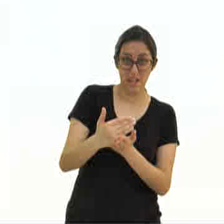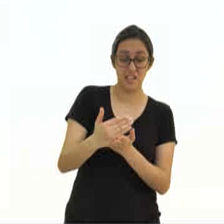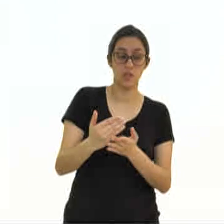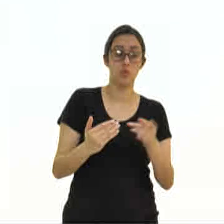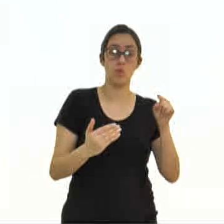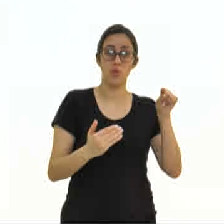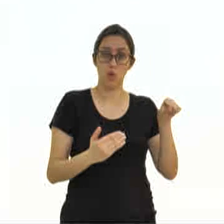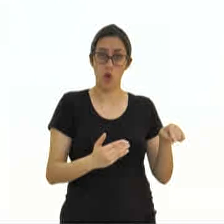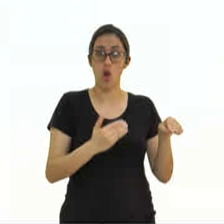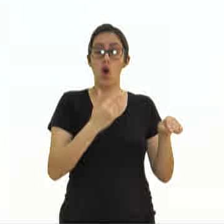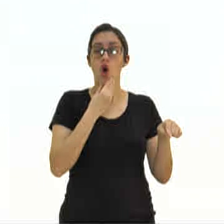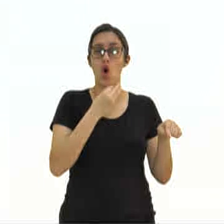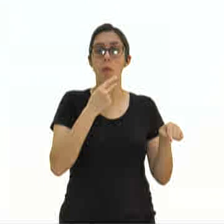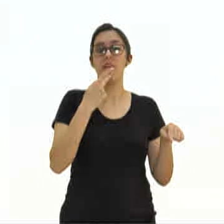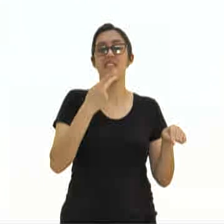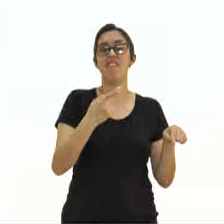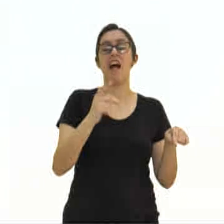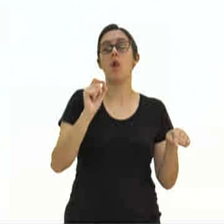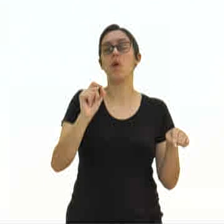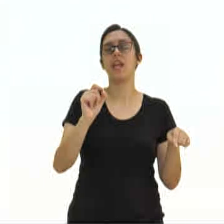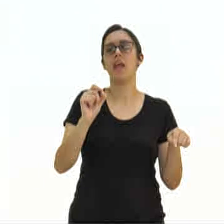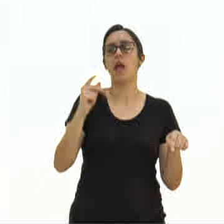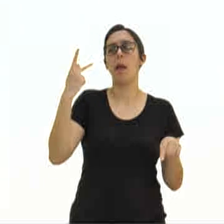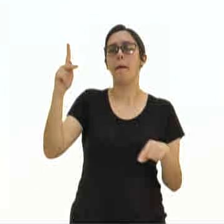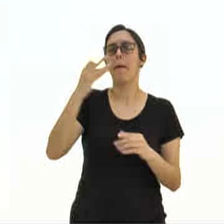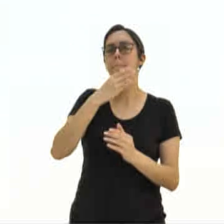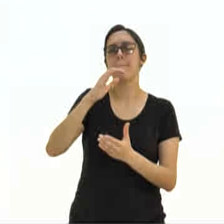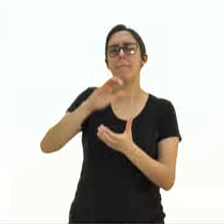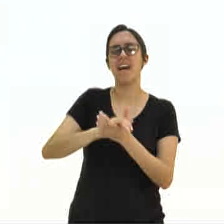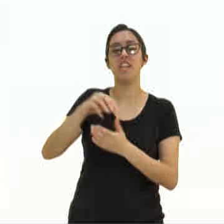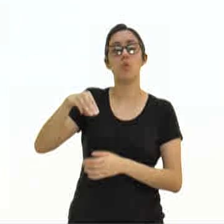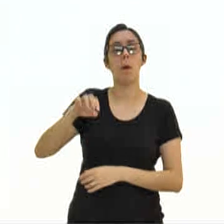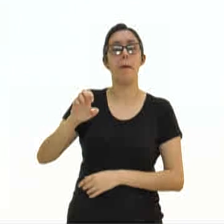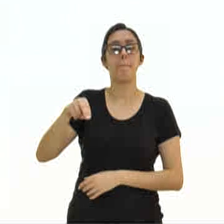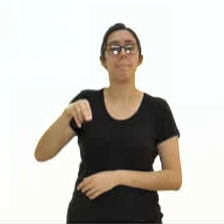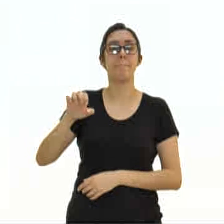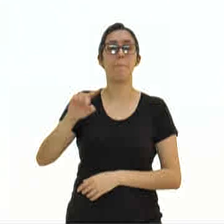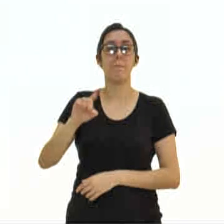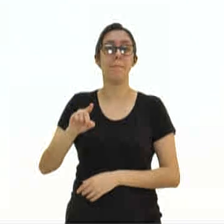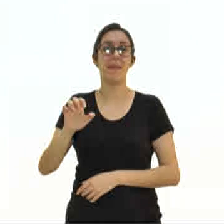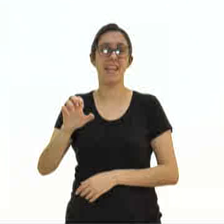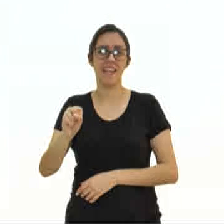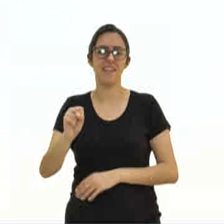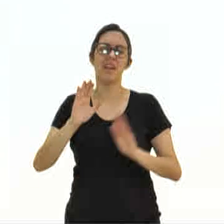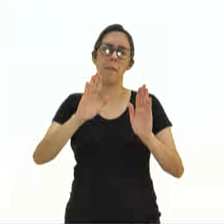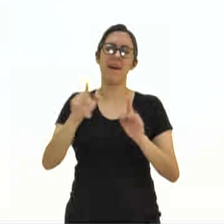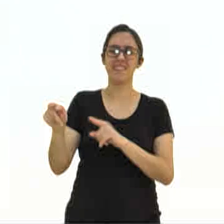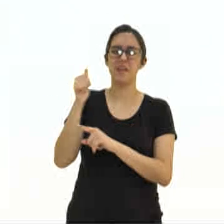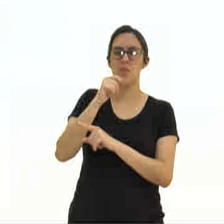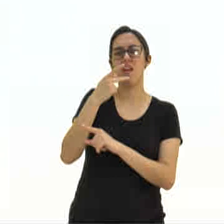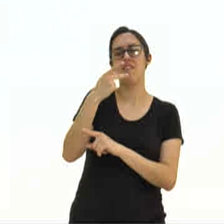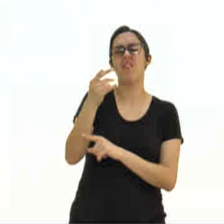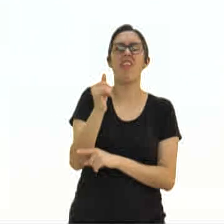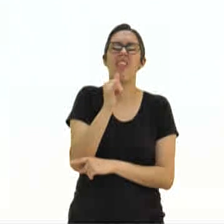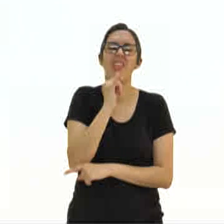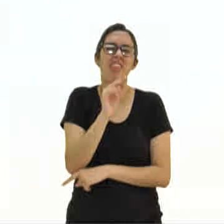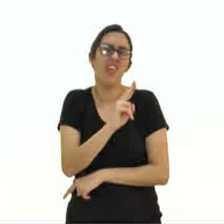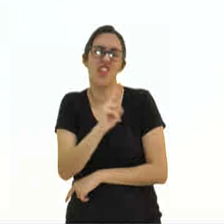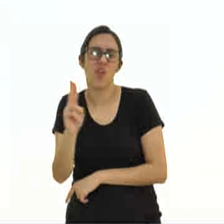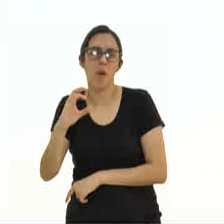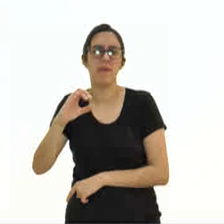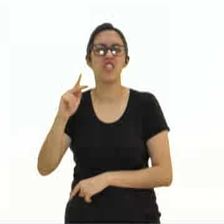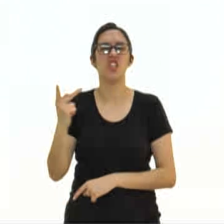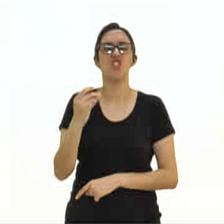de Menezes, né? Mas ela, lembra-se, né? Chama ele pelo apelido, a maneira como ela o chamava,